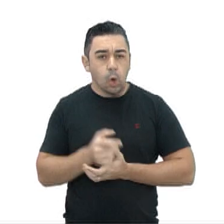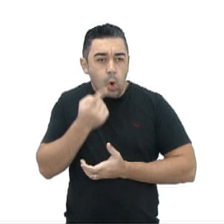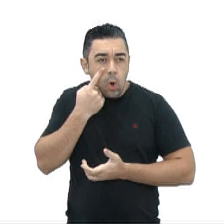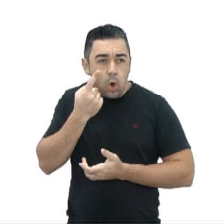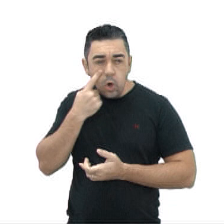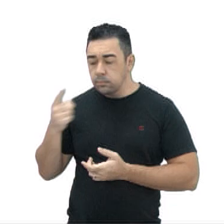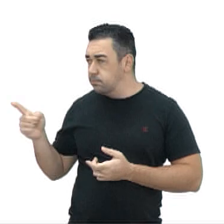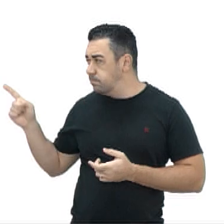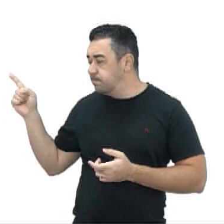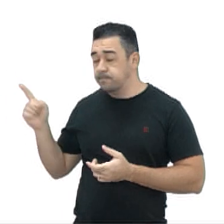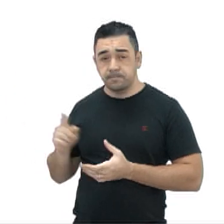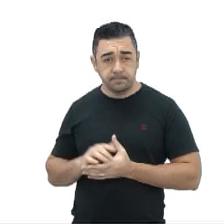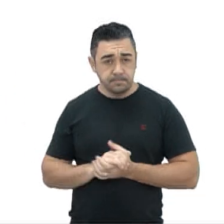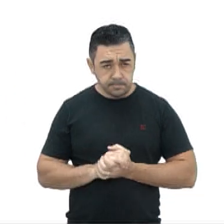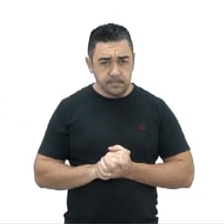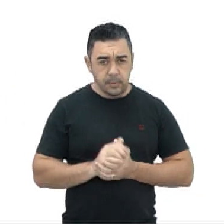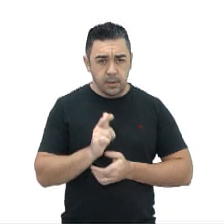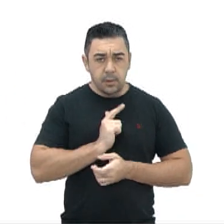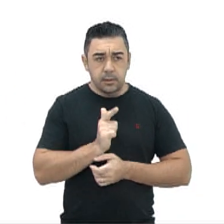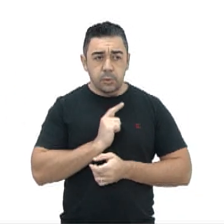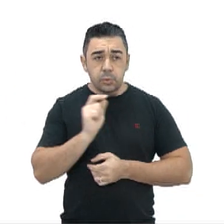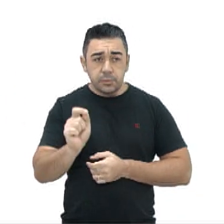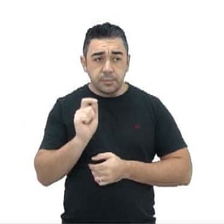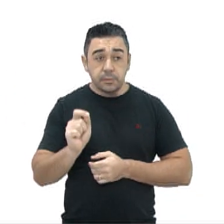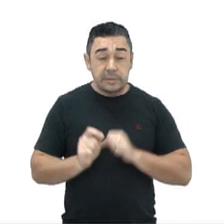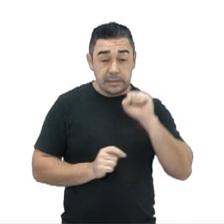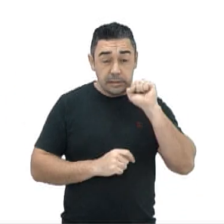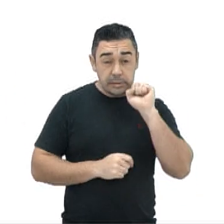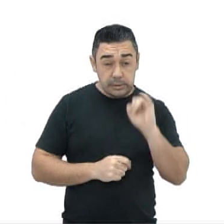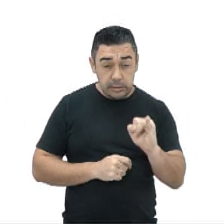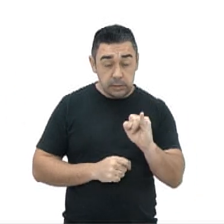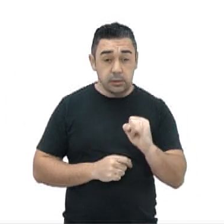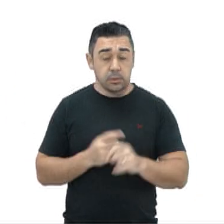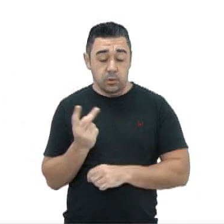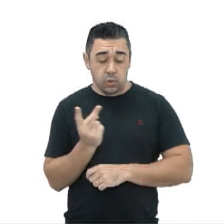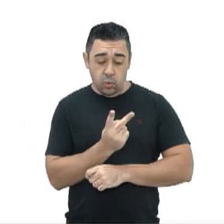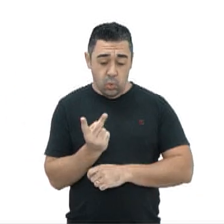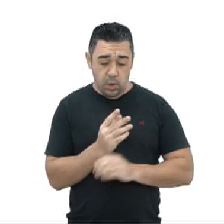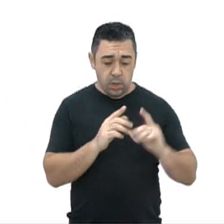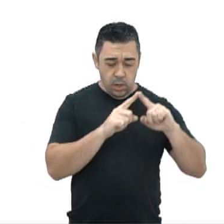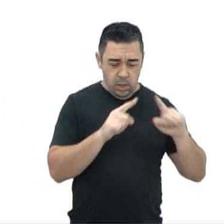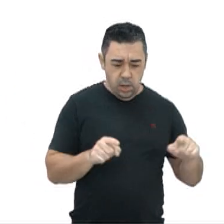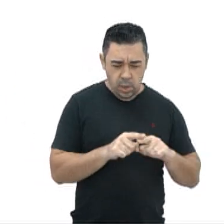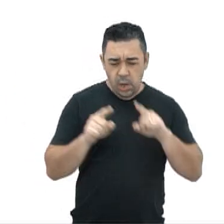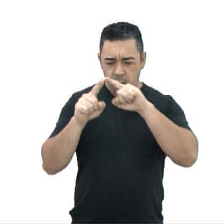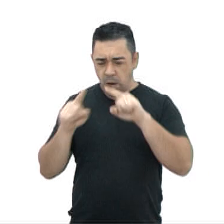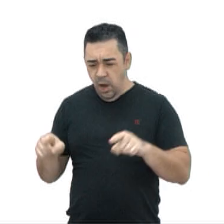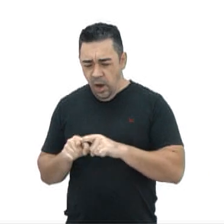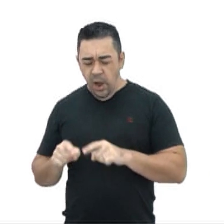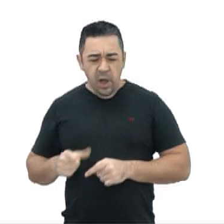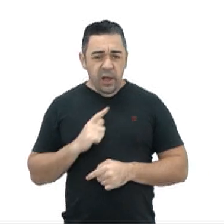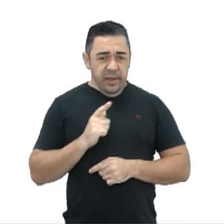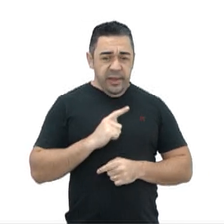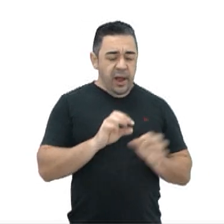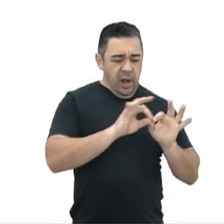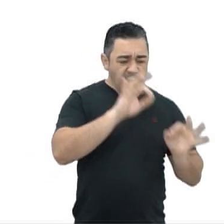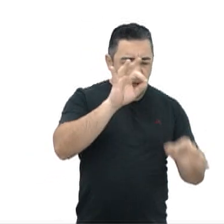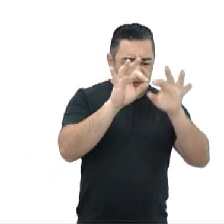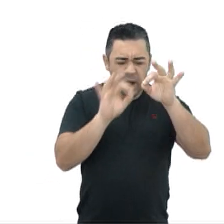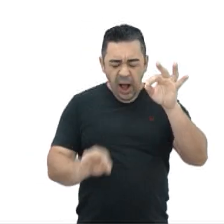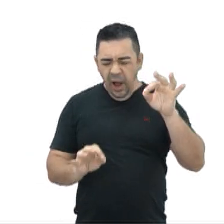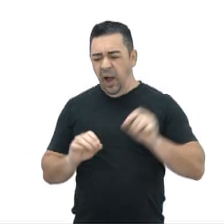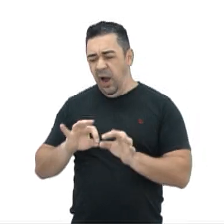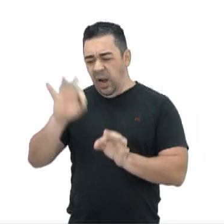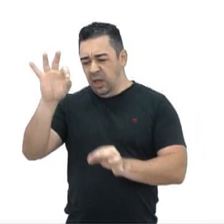lá, eu estou afirmando que se 2 triângulos possuem 2 lados, né? E o